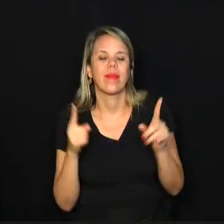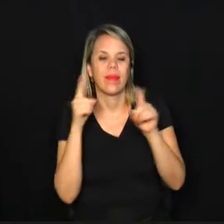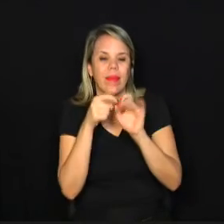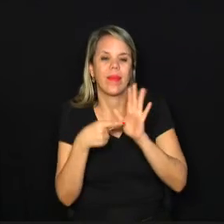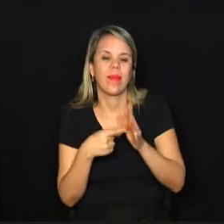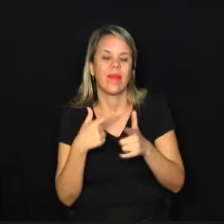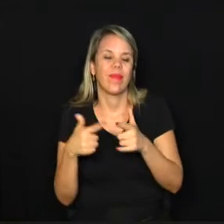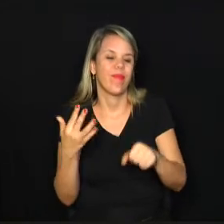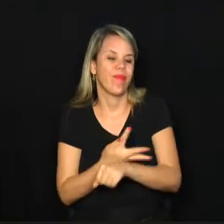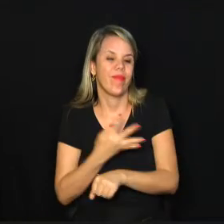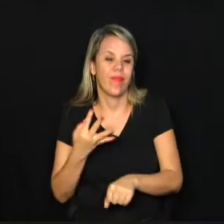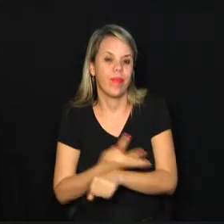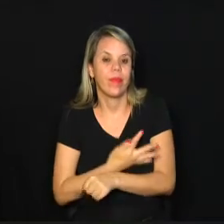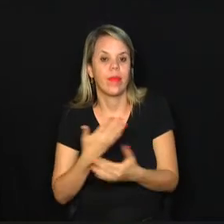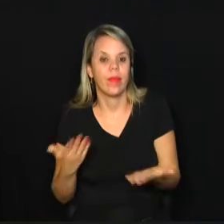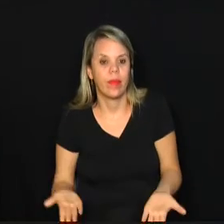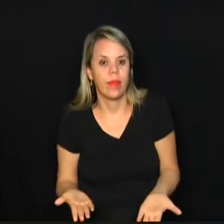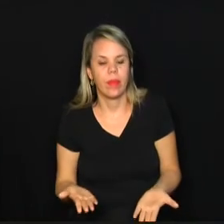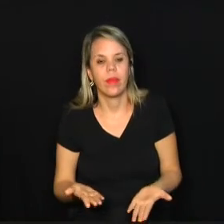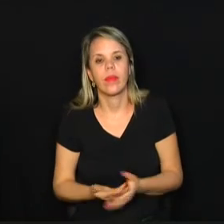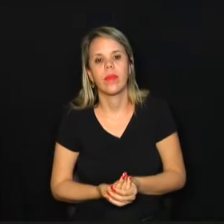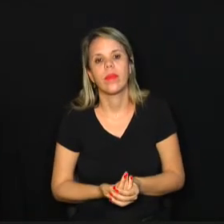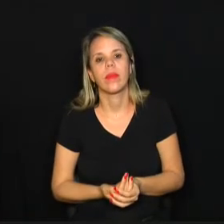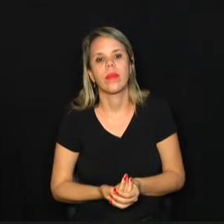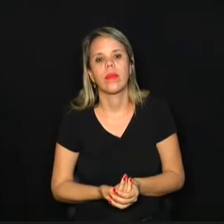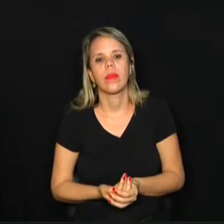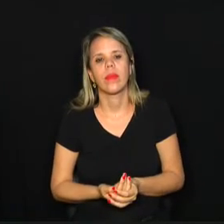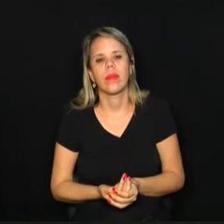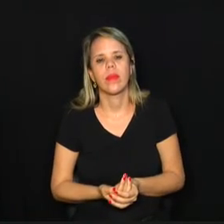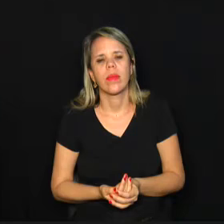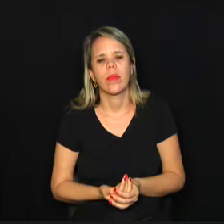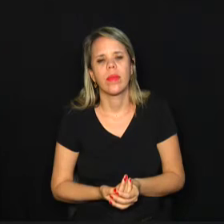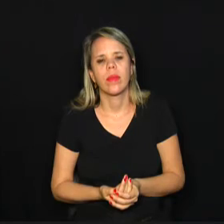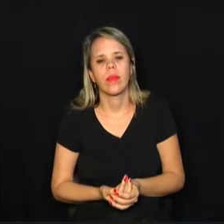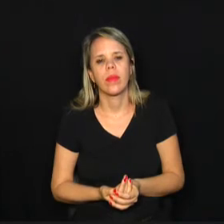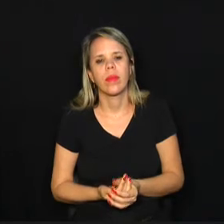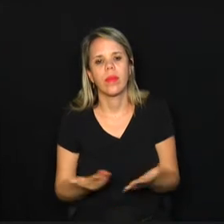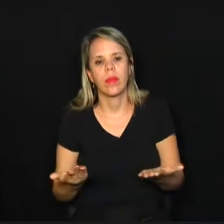dificuldade. Essa DIN chegou numa hora